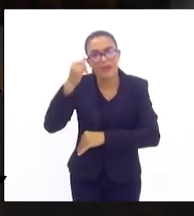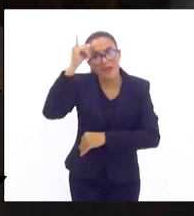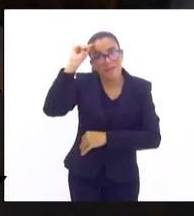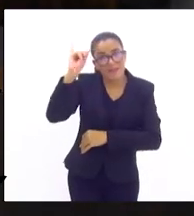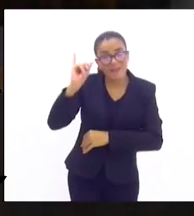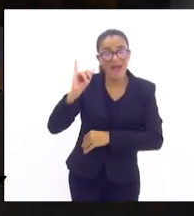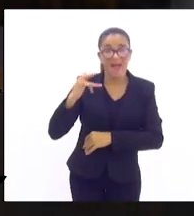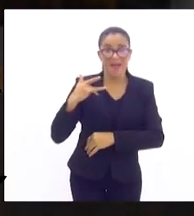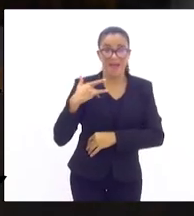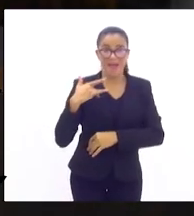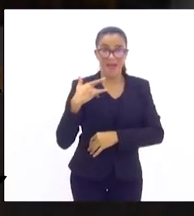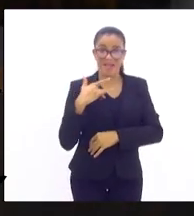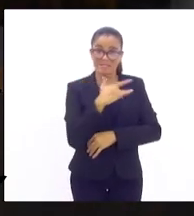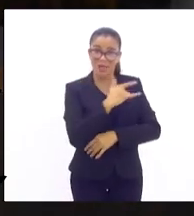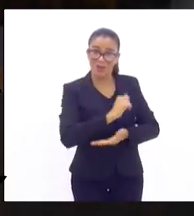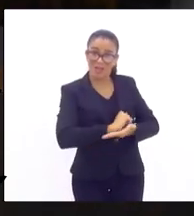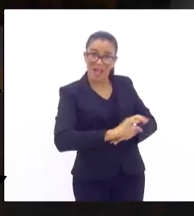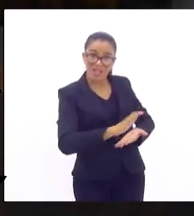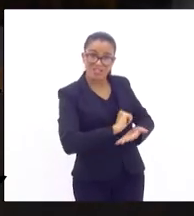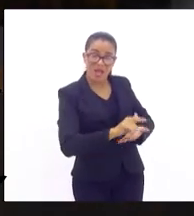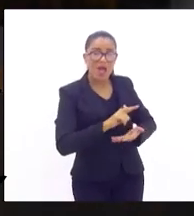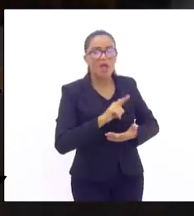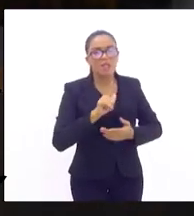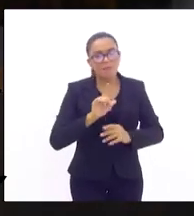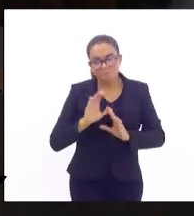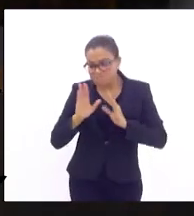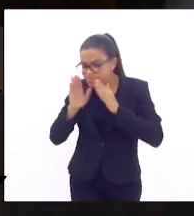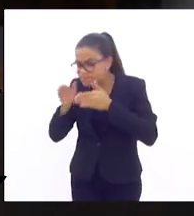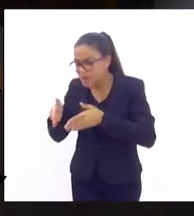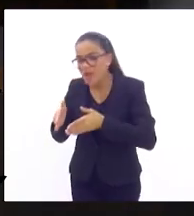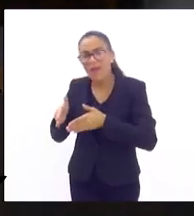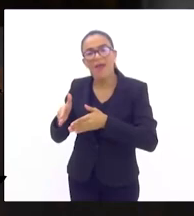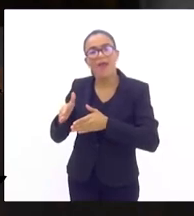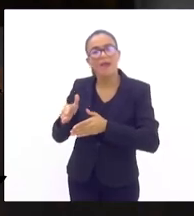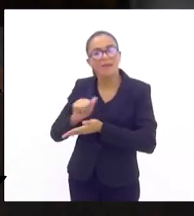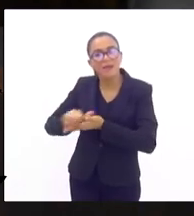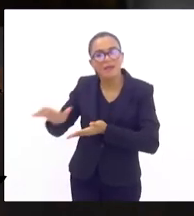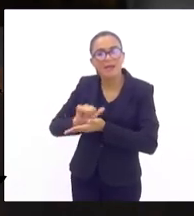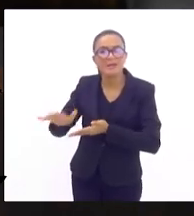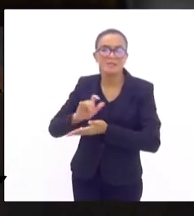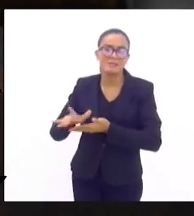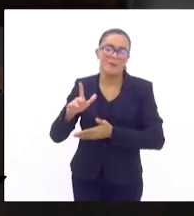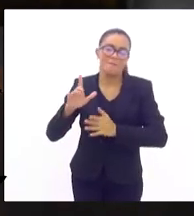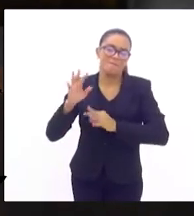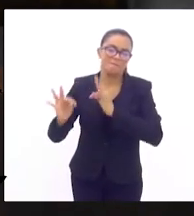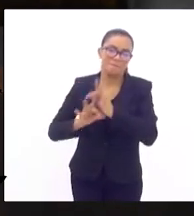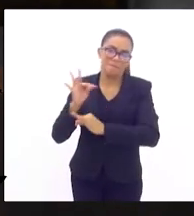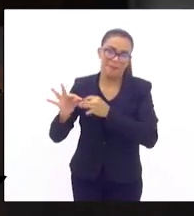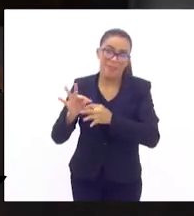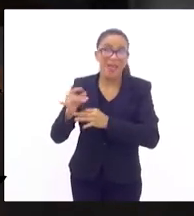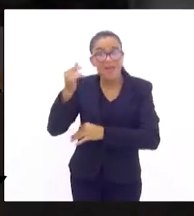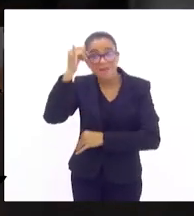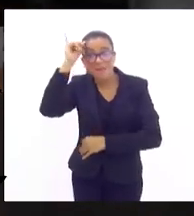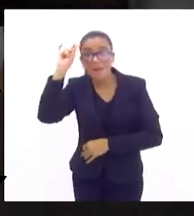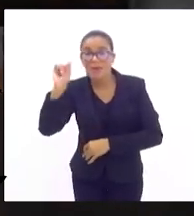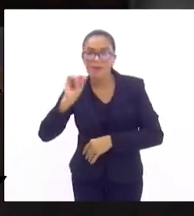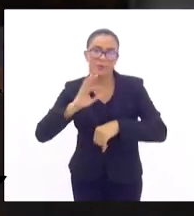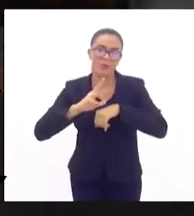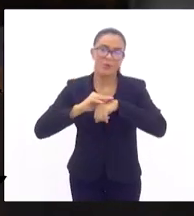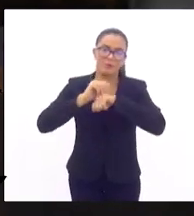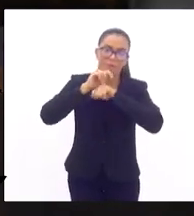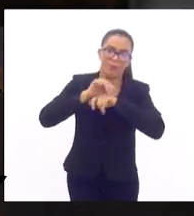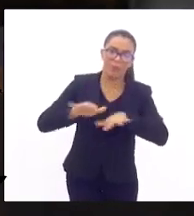saúde, investindo, como falou o representante da Fiocruz, no saneamento básico, para evitar a doença dentro dos hospitais. É isso